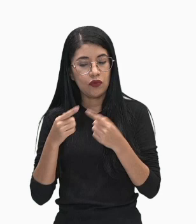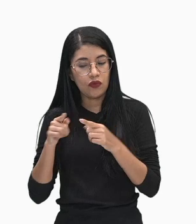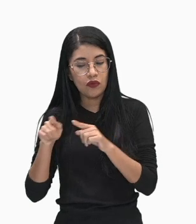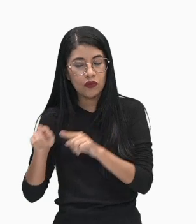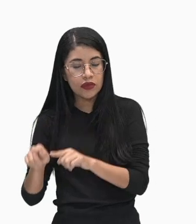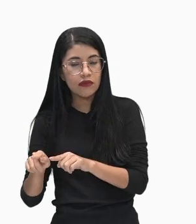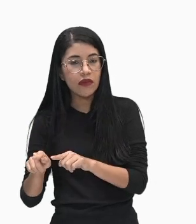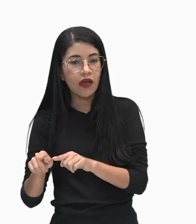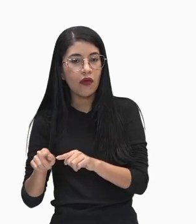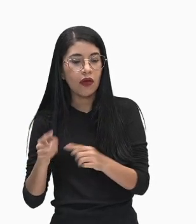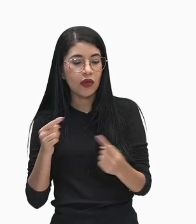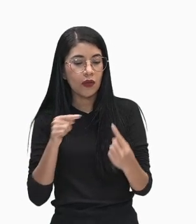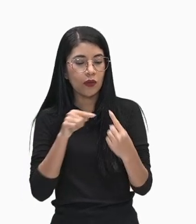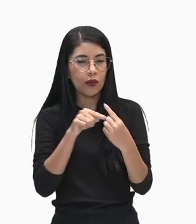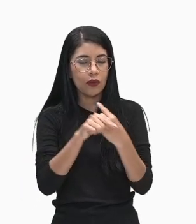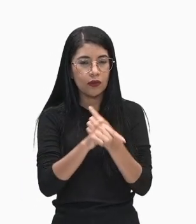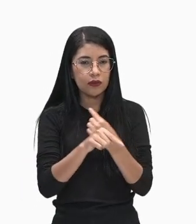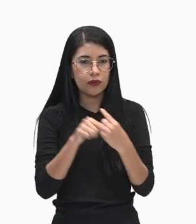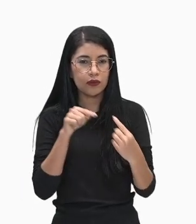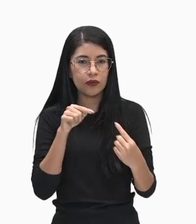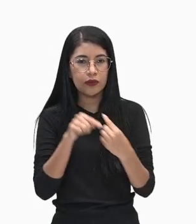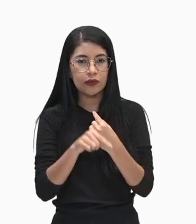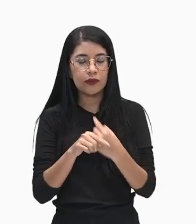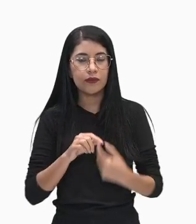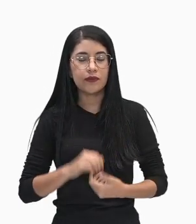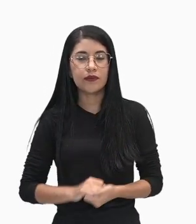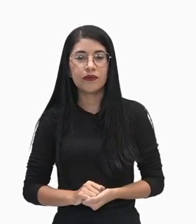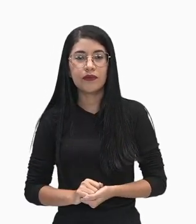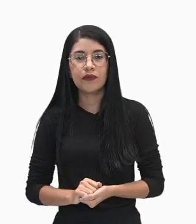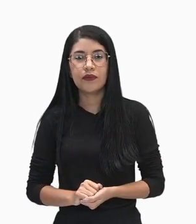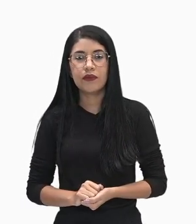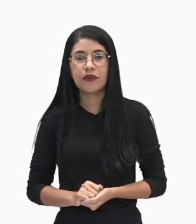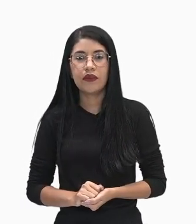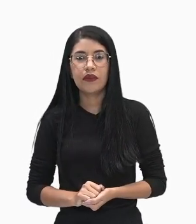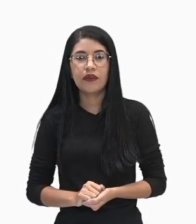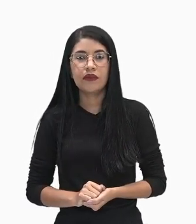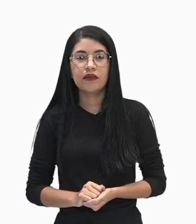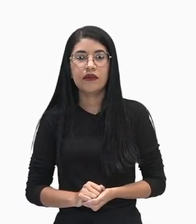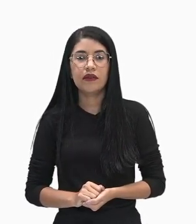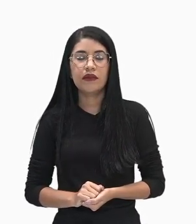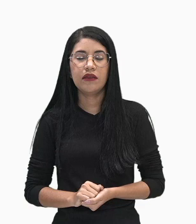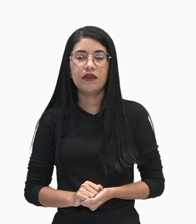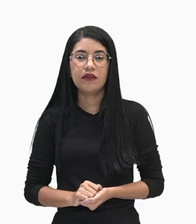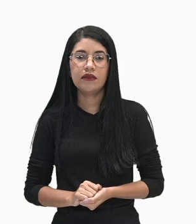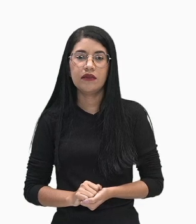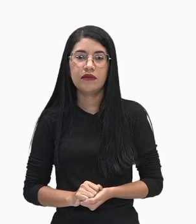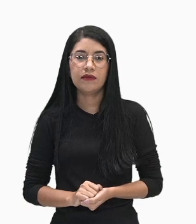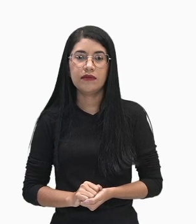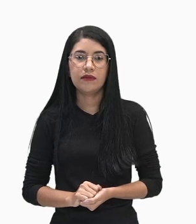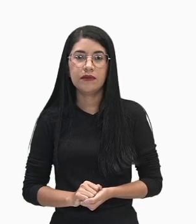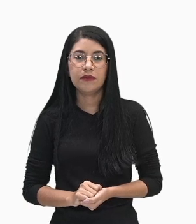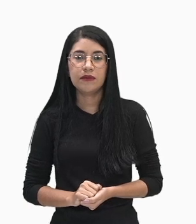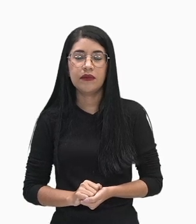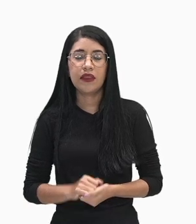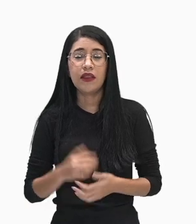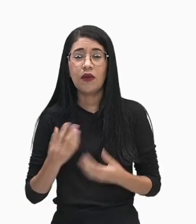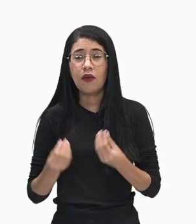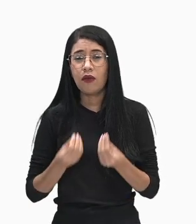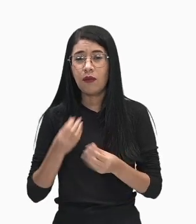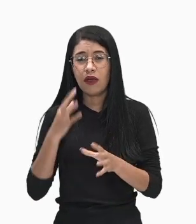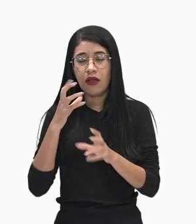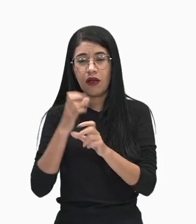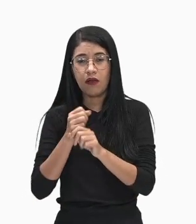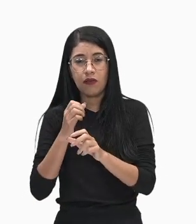sentido real. Aí, meus queridos, olha só, vamos aprender como é que a gente calcula